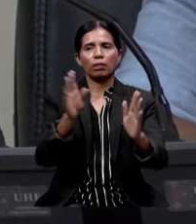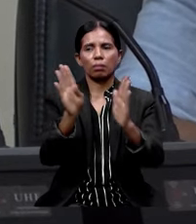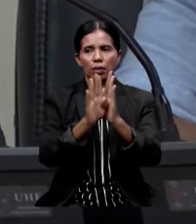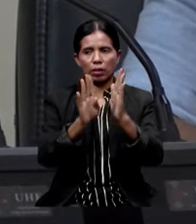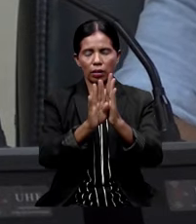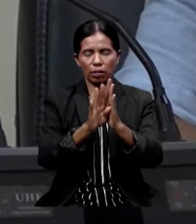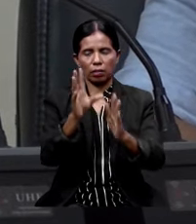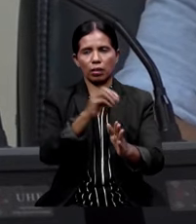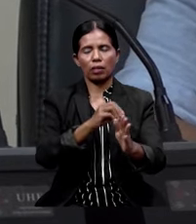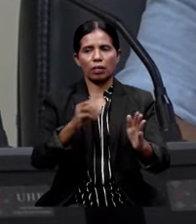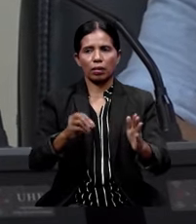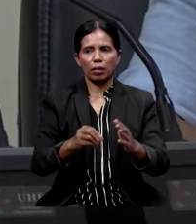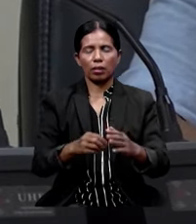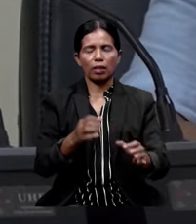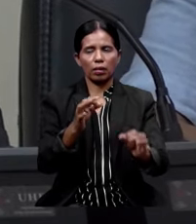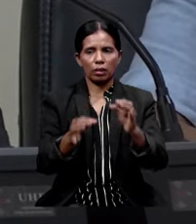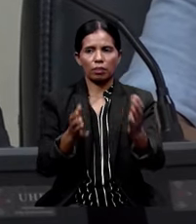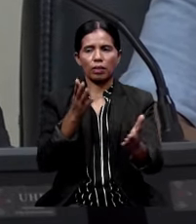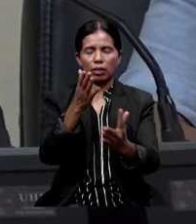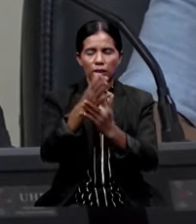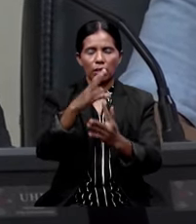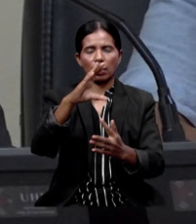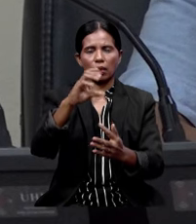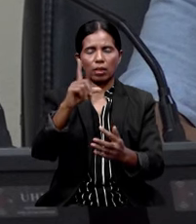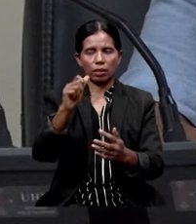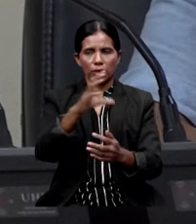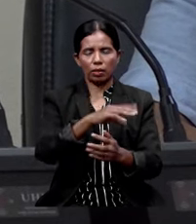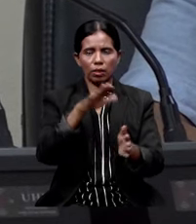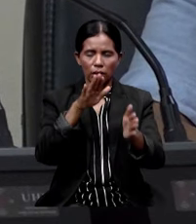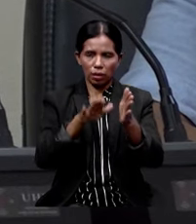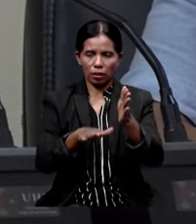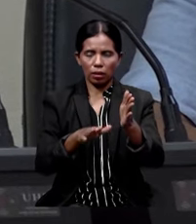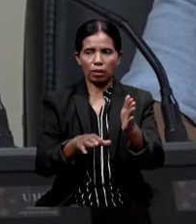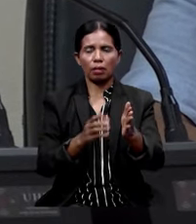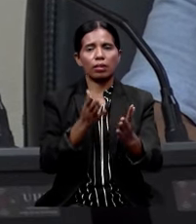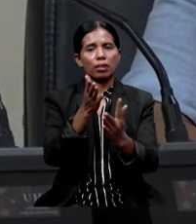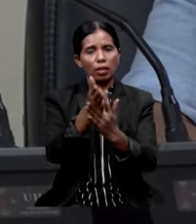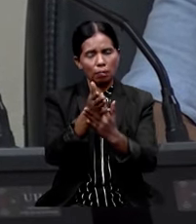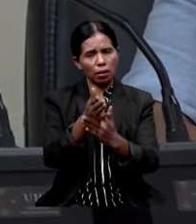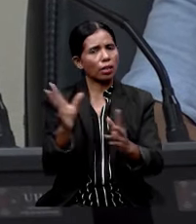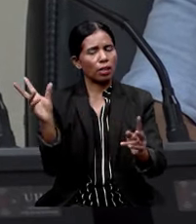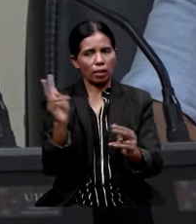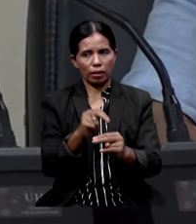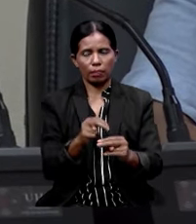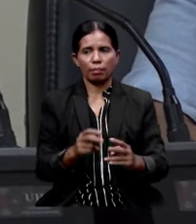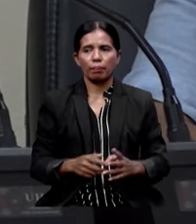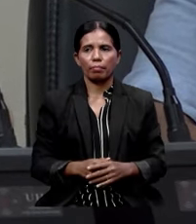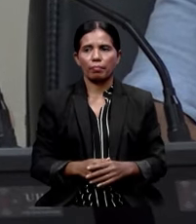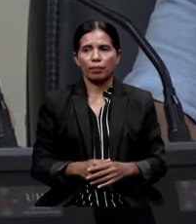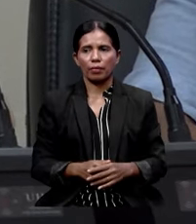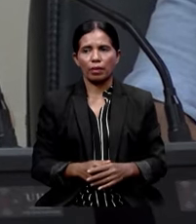a classificação, né? Mesmo que ia tama, ia 60 pontos, ia barreira, mas bem, ia tama calar,